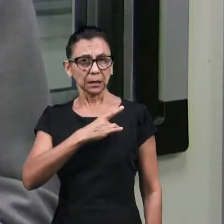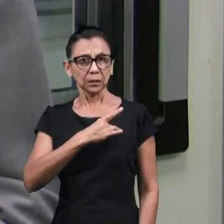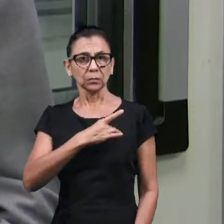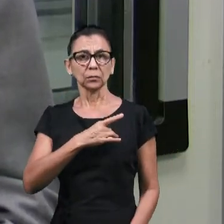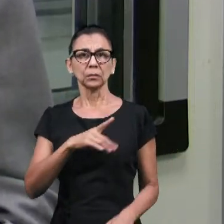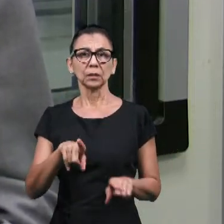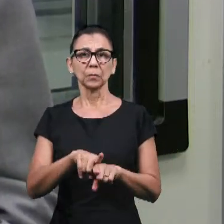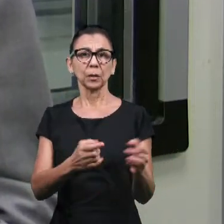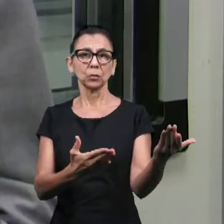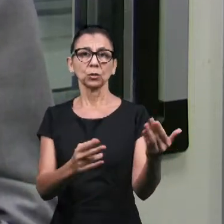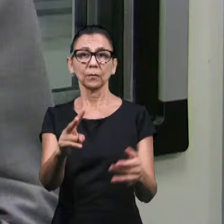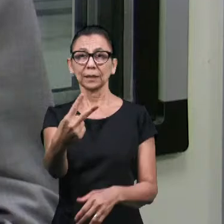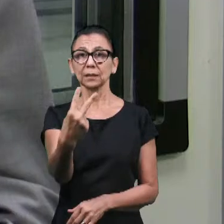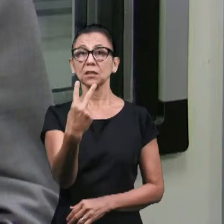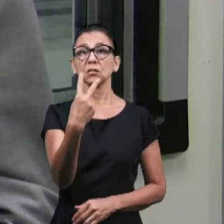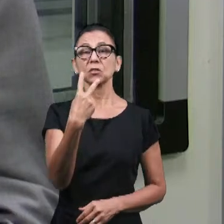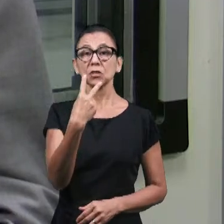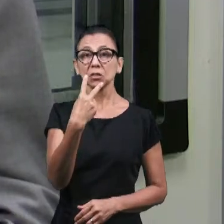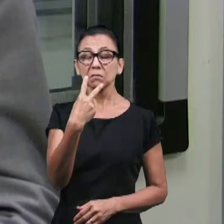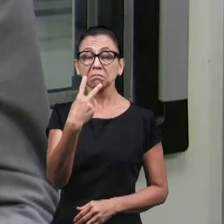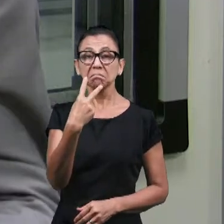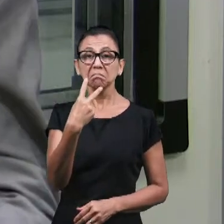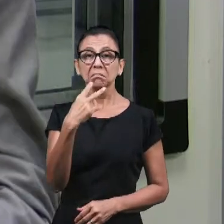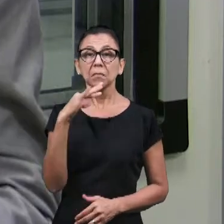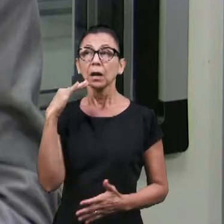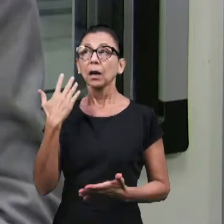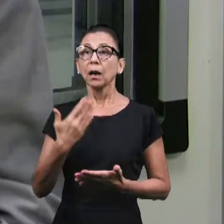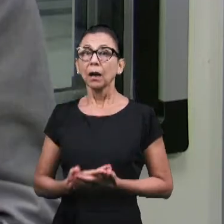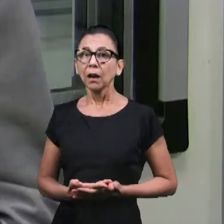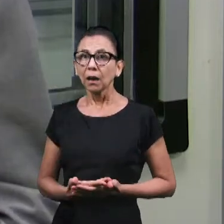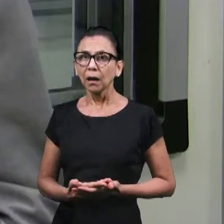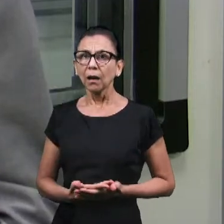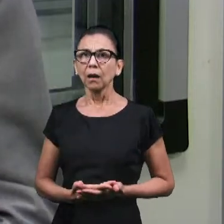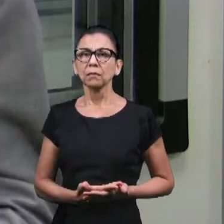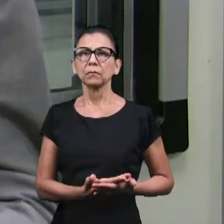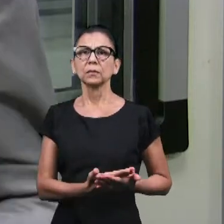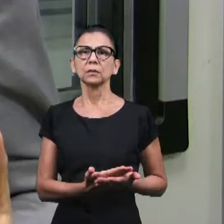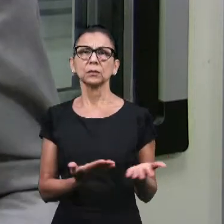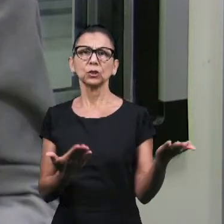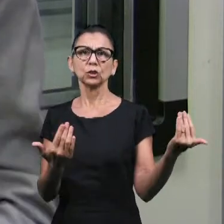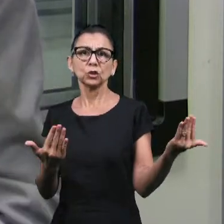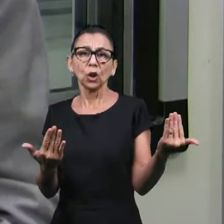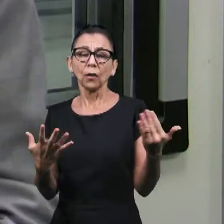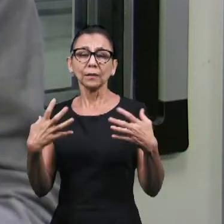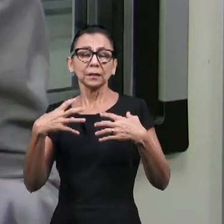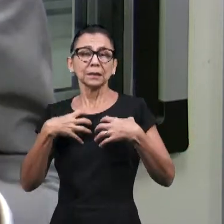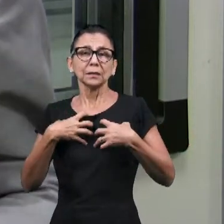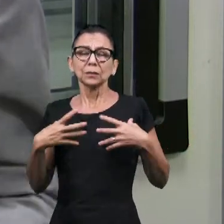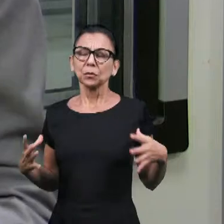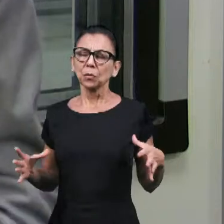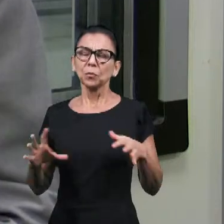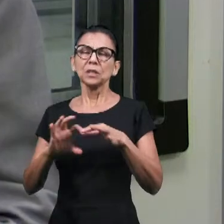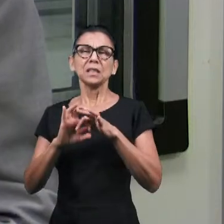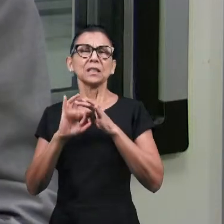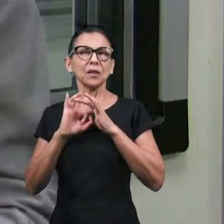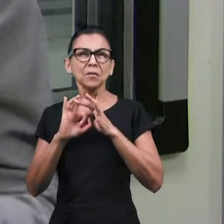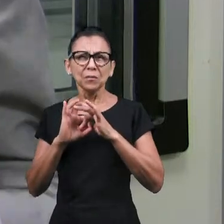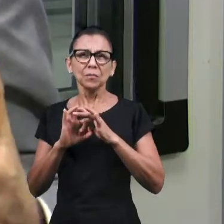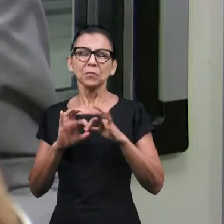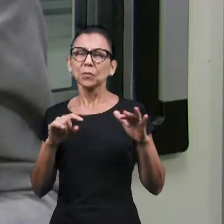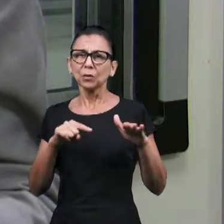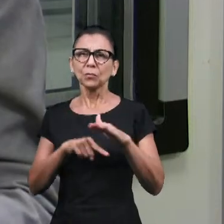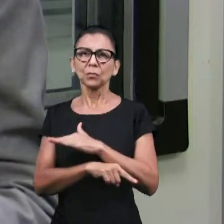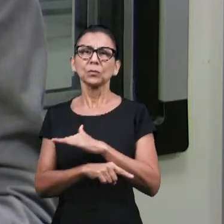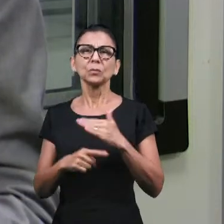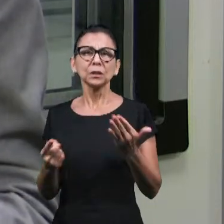aí você vê uma revelação dessa extraordinária que alcançou vários jovens alegria lá conta E isso